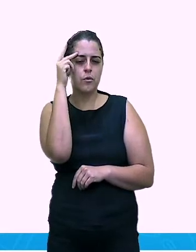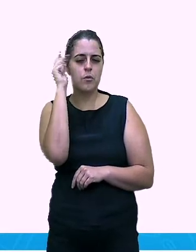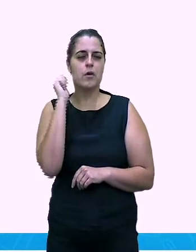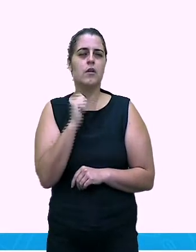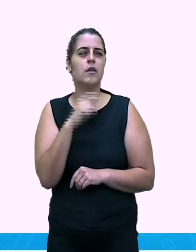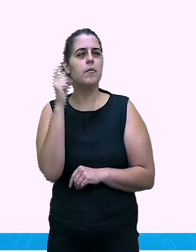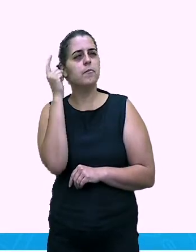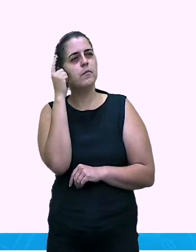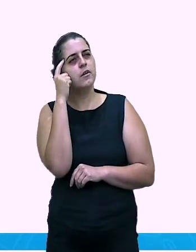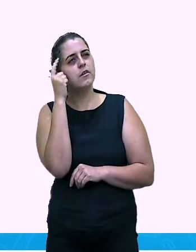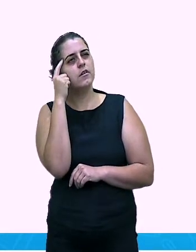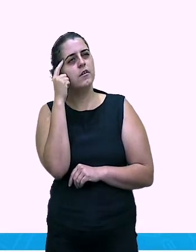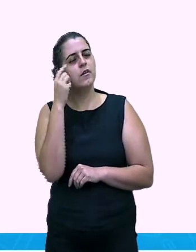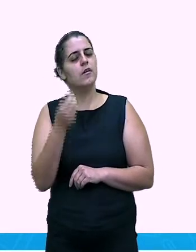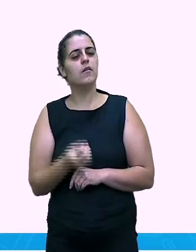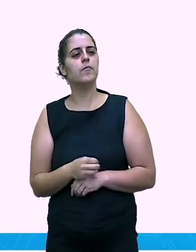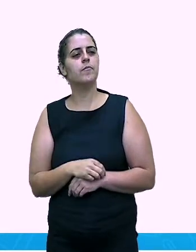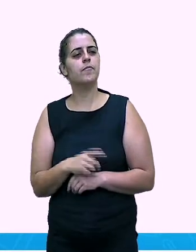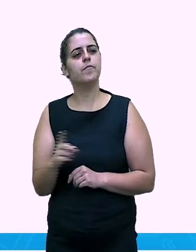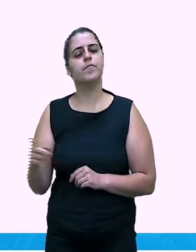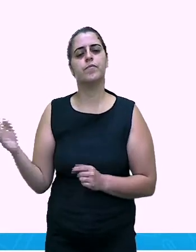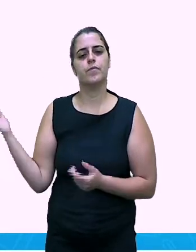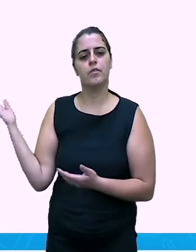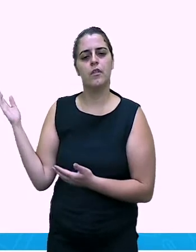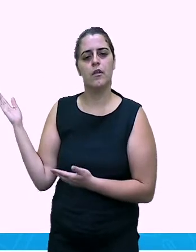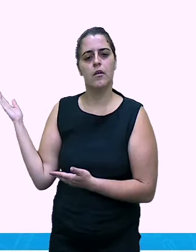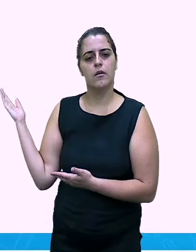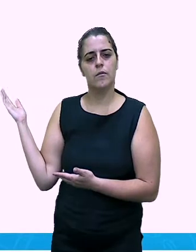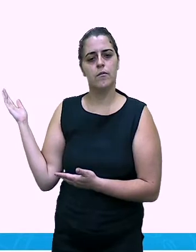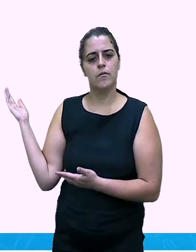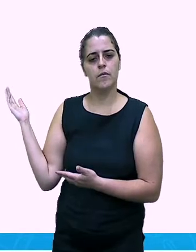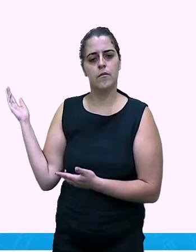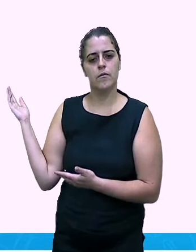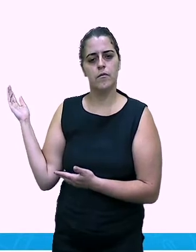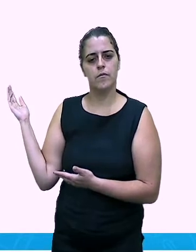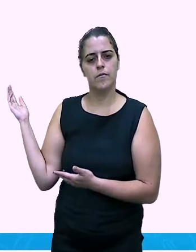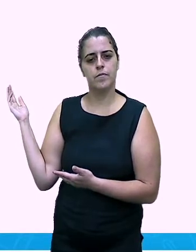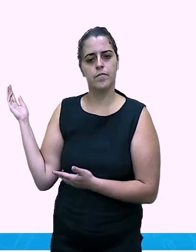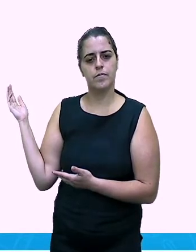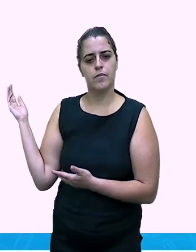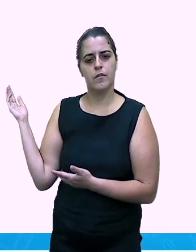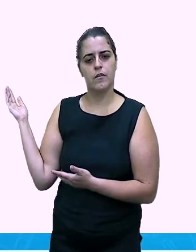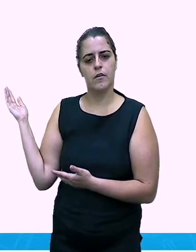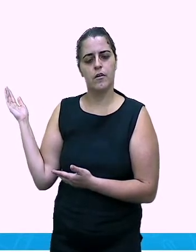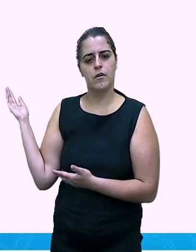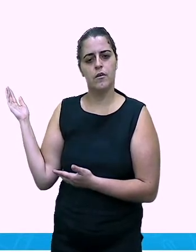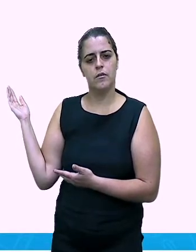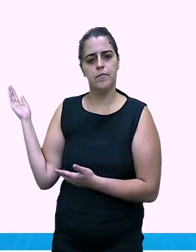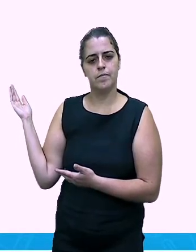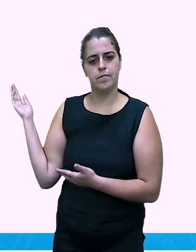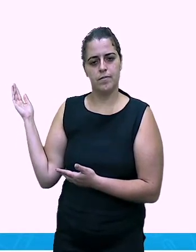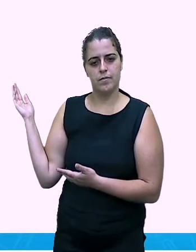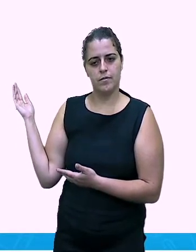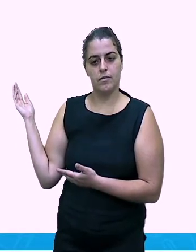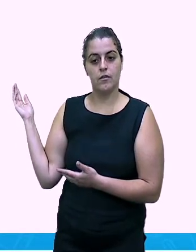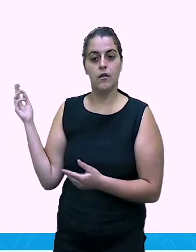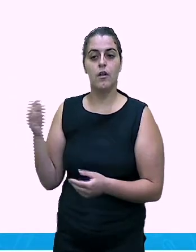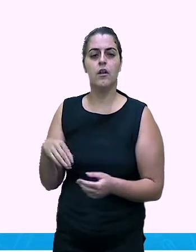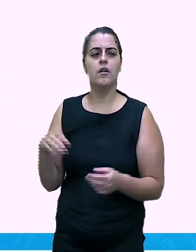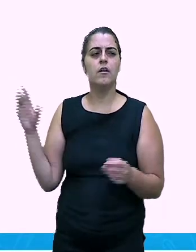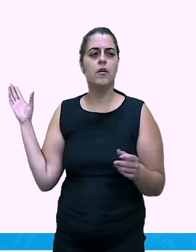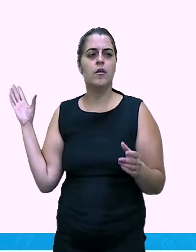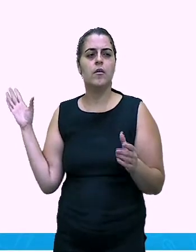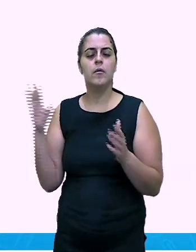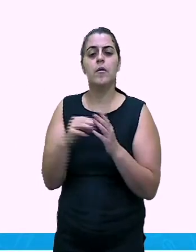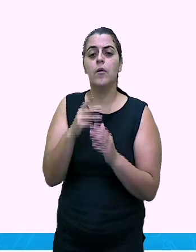está pensando. E nós temos o balão exclamativo, que ele parece com o balão